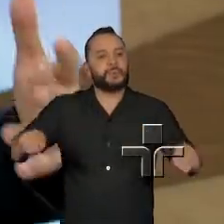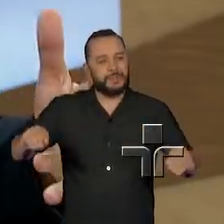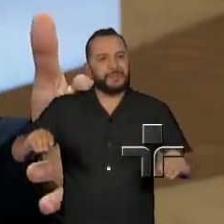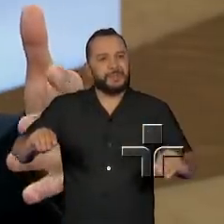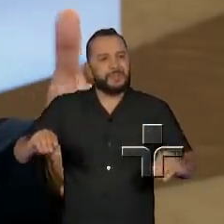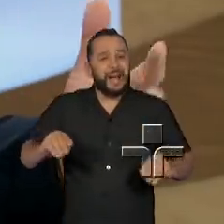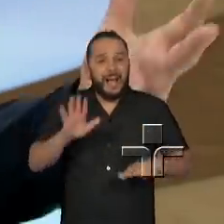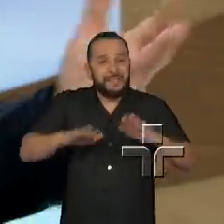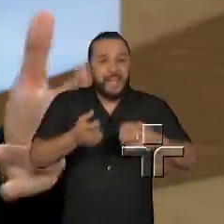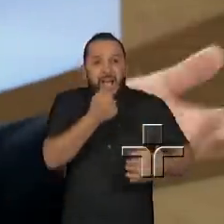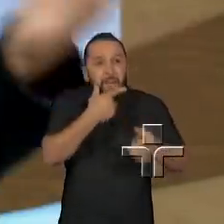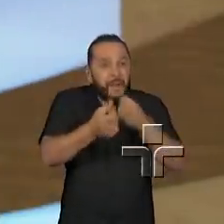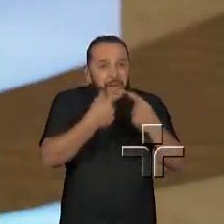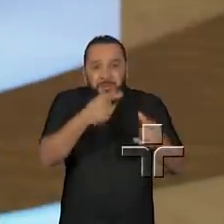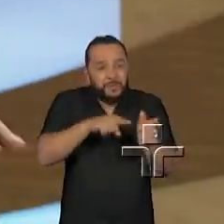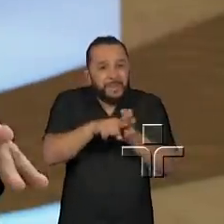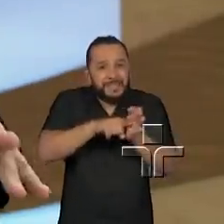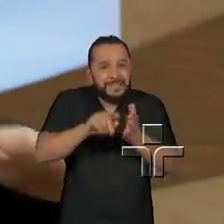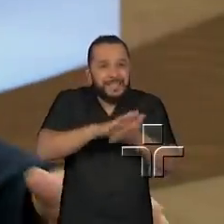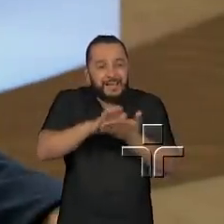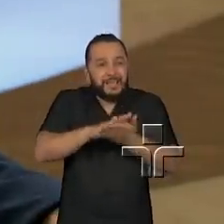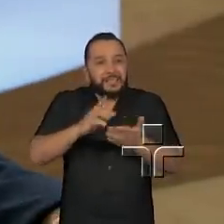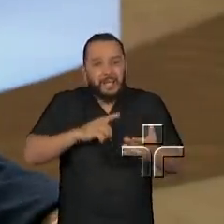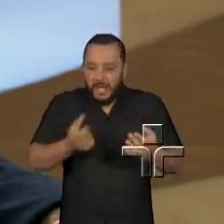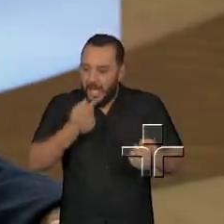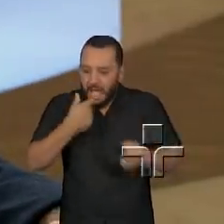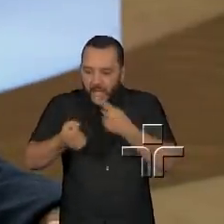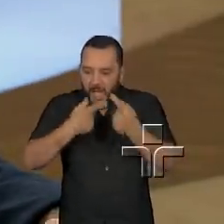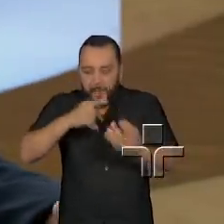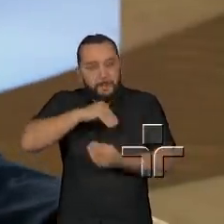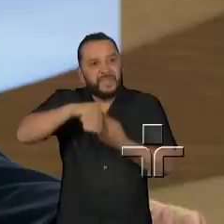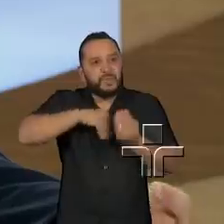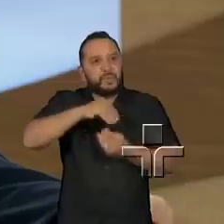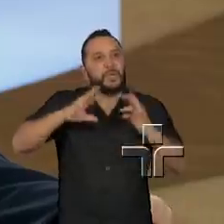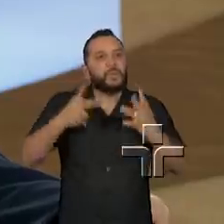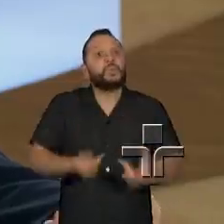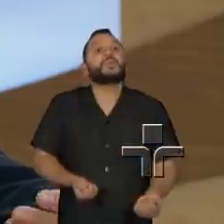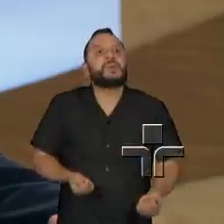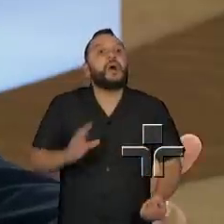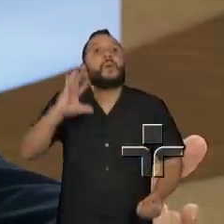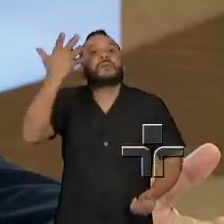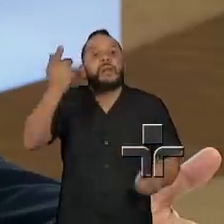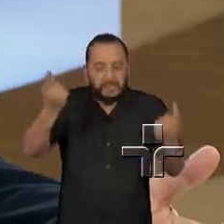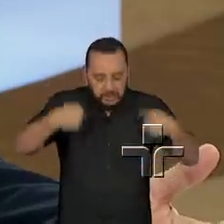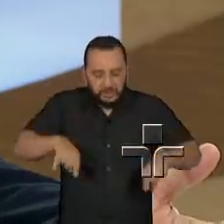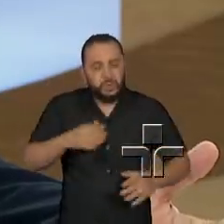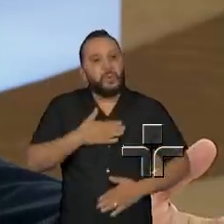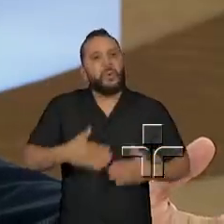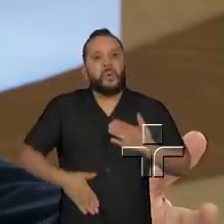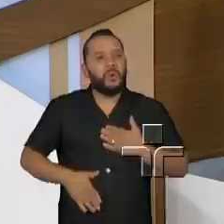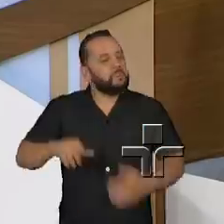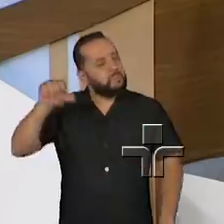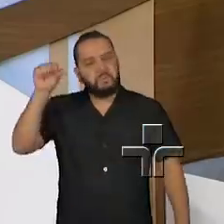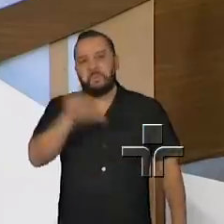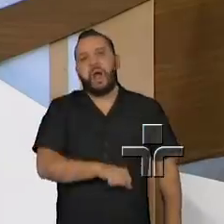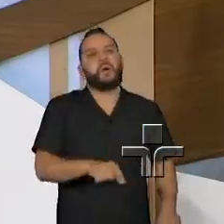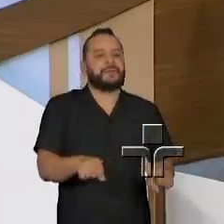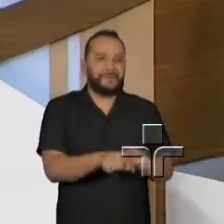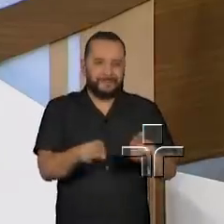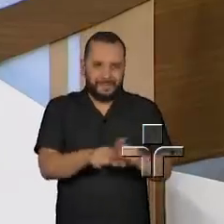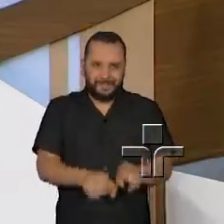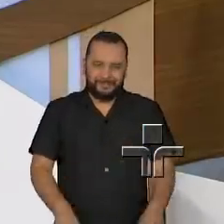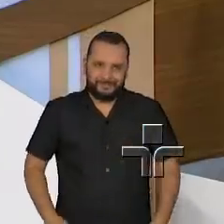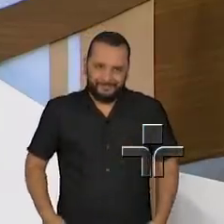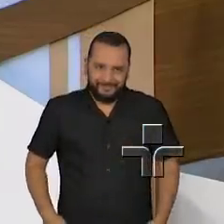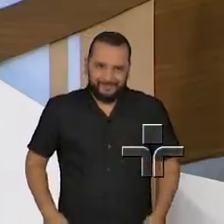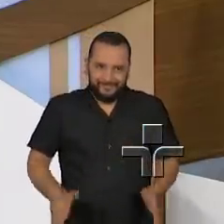estudo científico que diga o que acontece quando você mistura todas elas naquela pessoa. Isso está gerando um grande mal-estar. Um argumento do